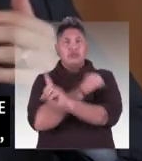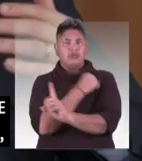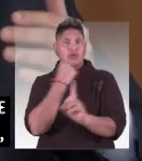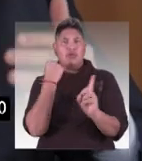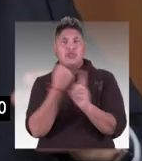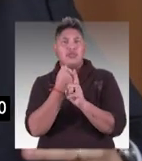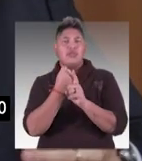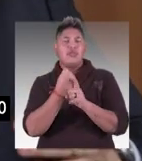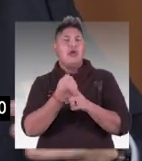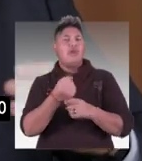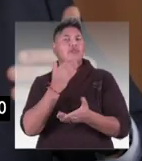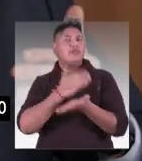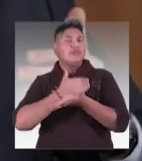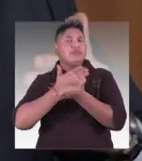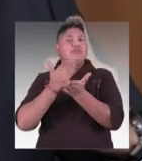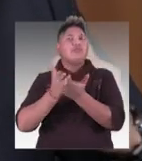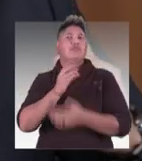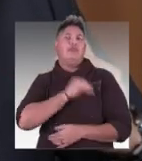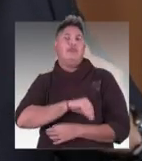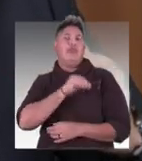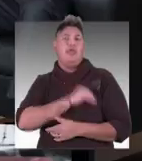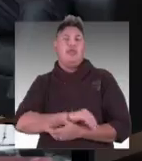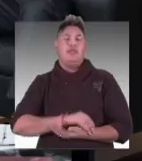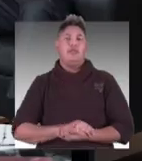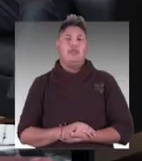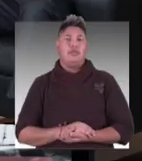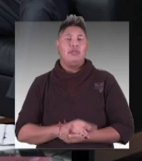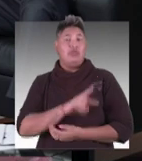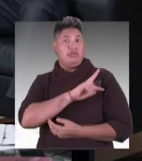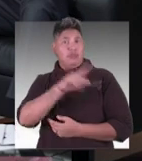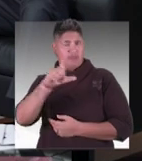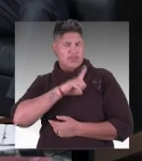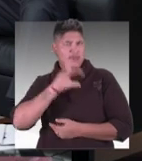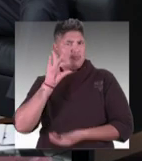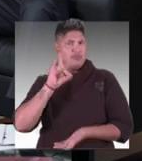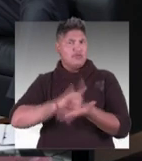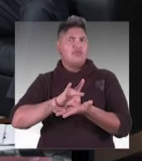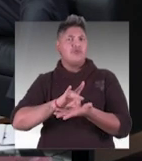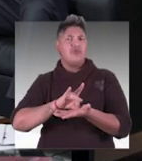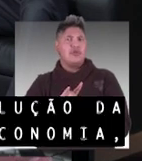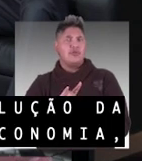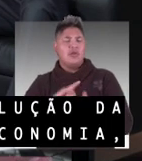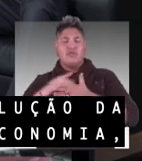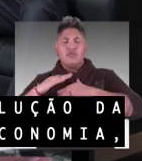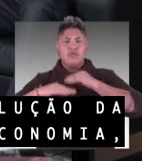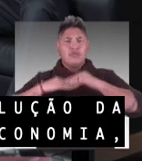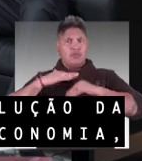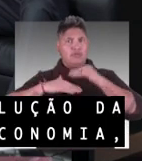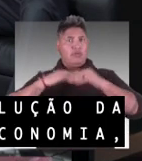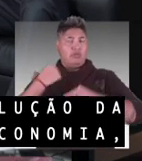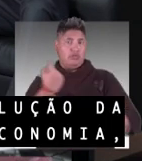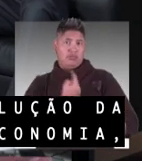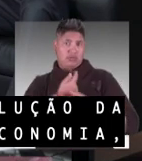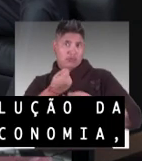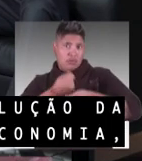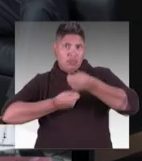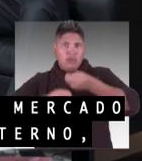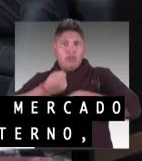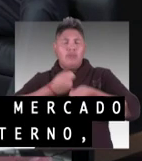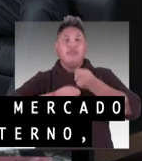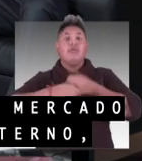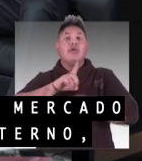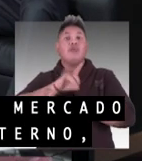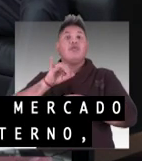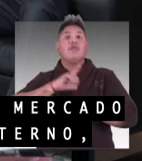sobre distribuição de renda. Nós só teremos efetivamente uma evolução da nossa economia se nós